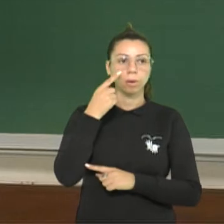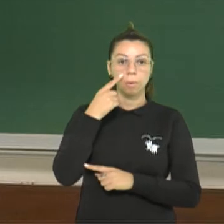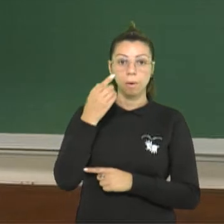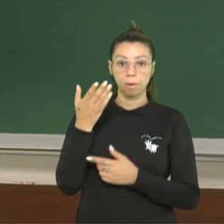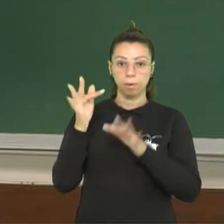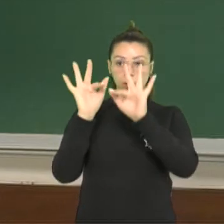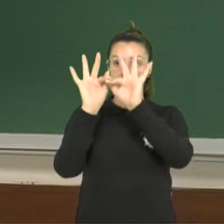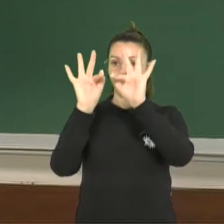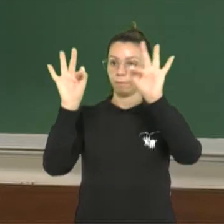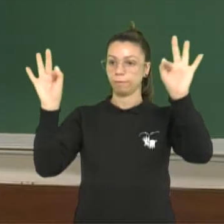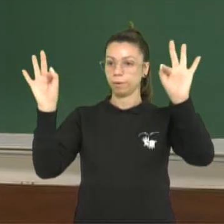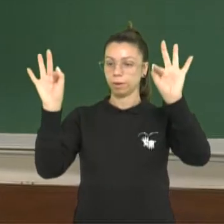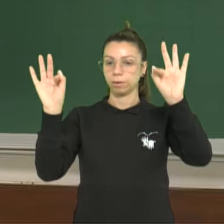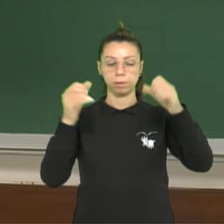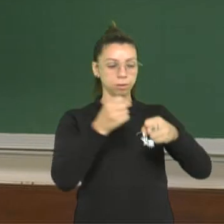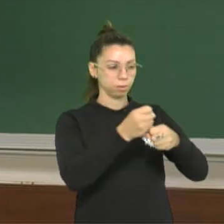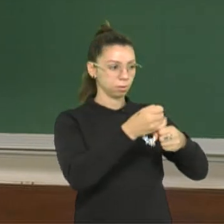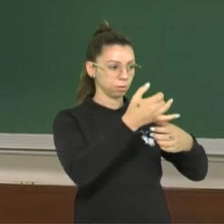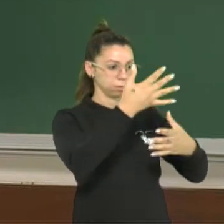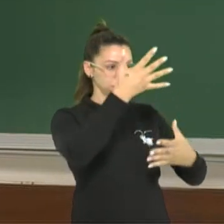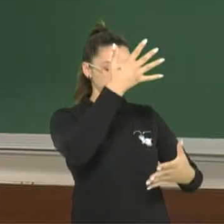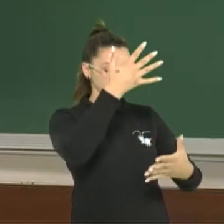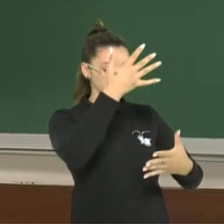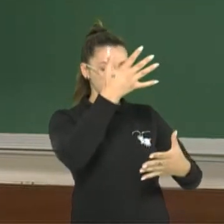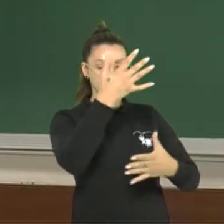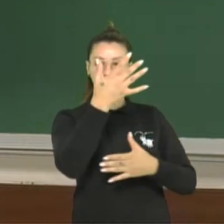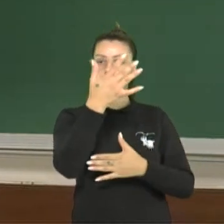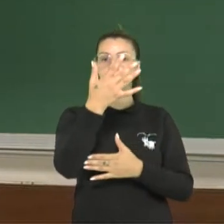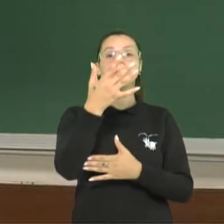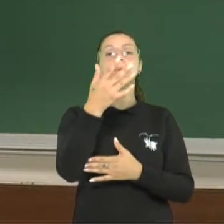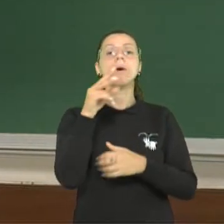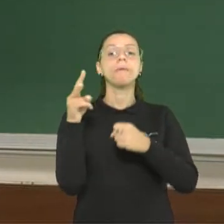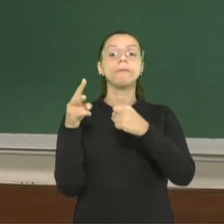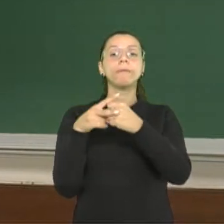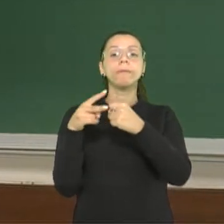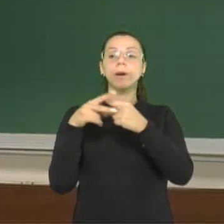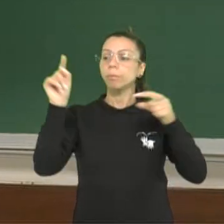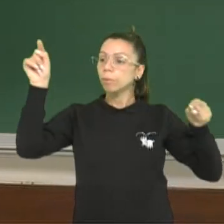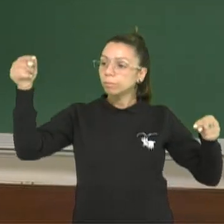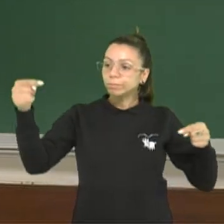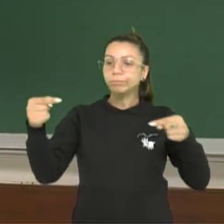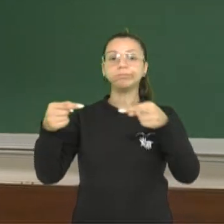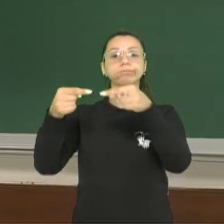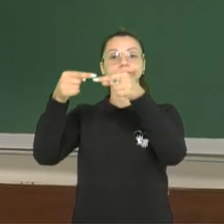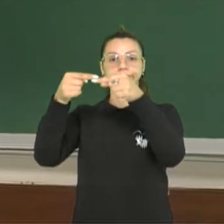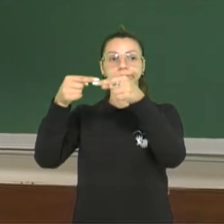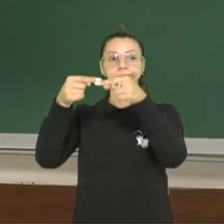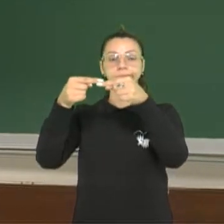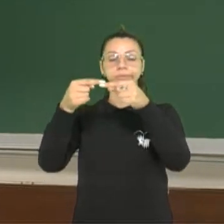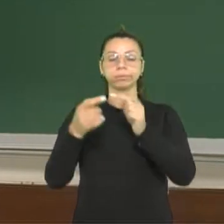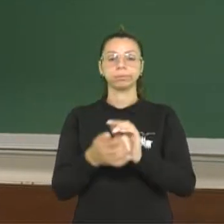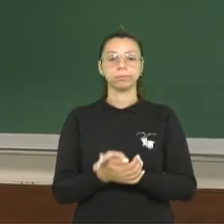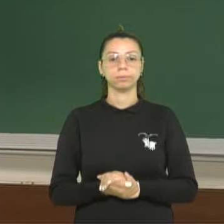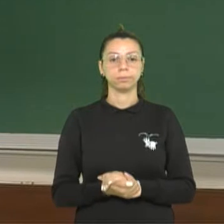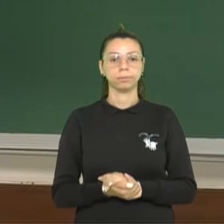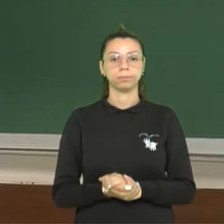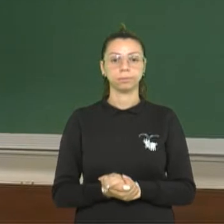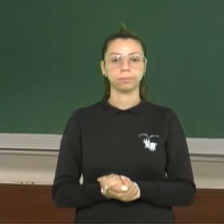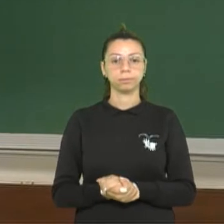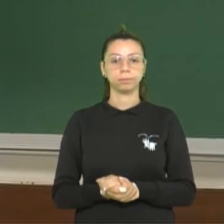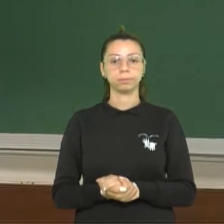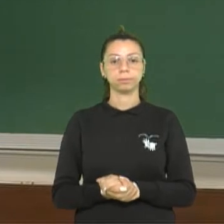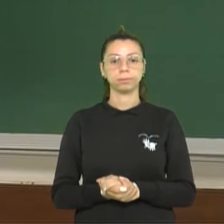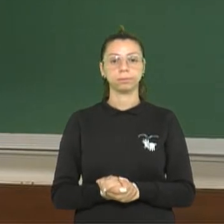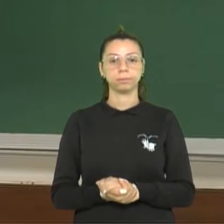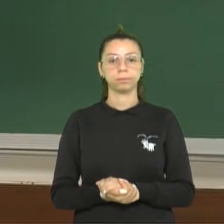Né, com io, qual que é a conjugação que você vai usar com io, tá? Las diferencias, generalizar,